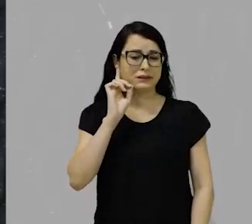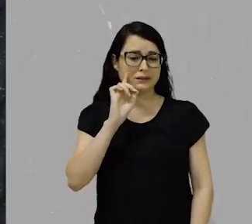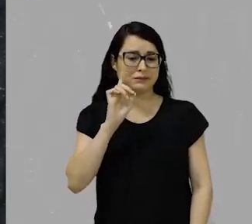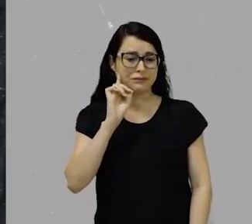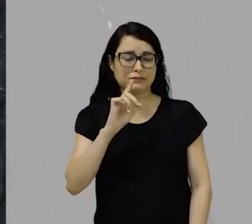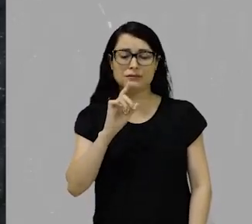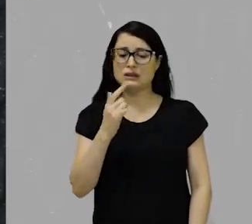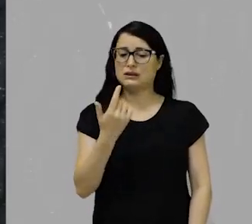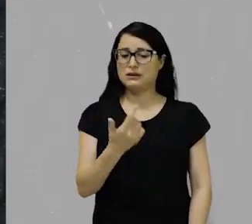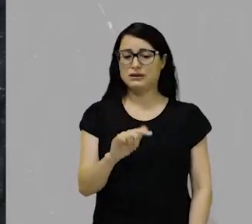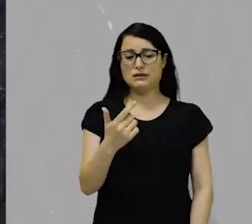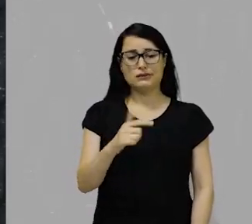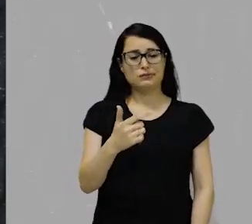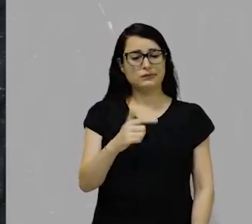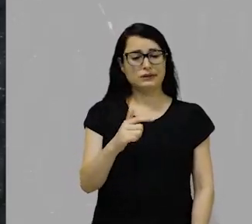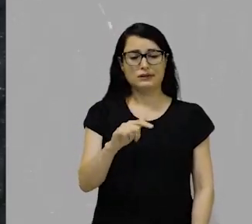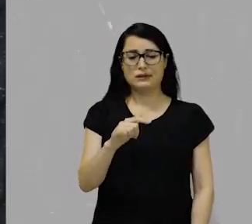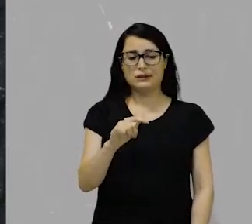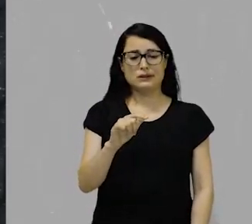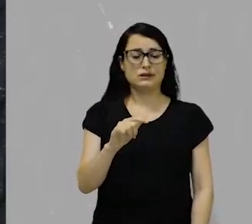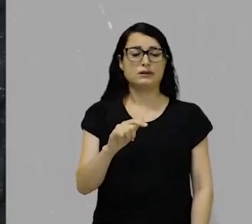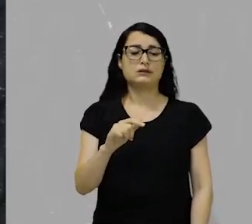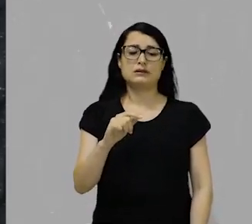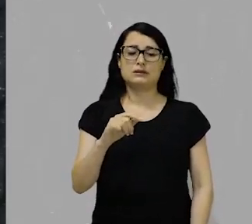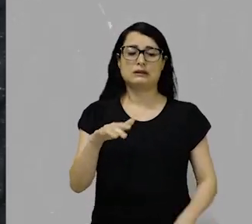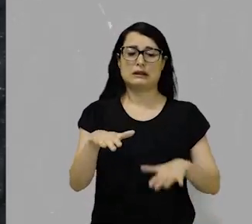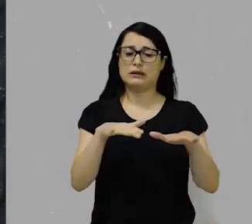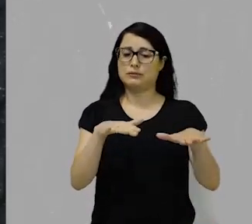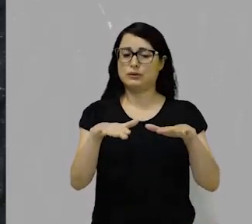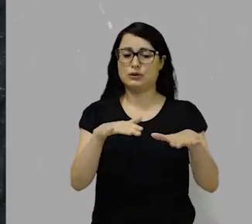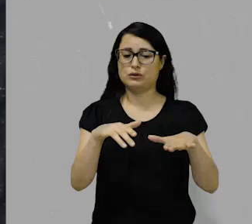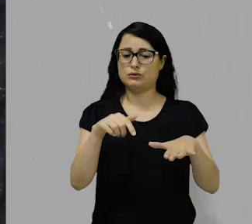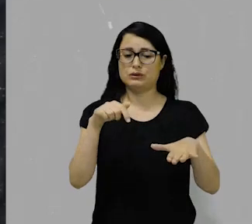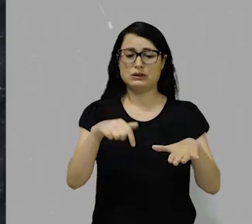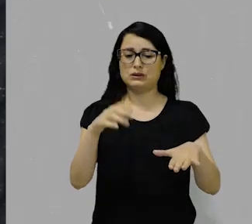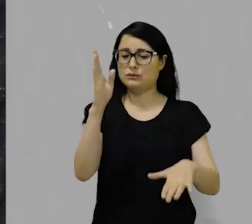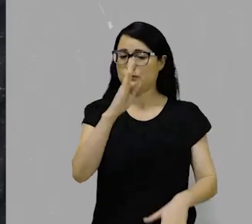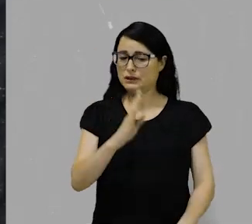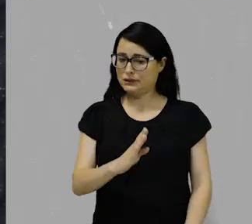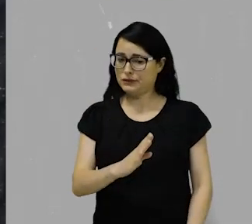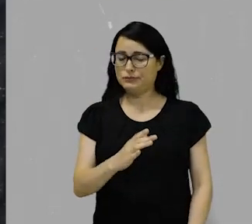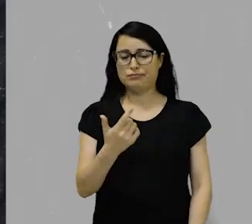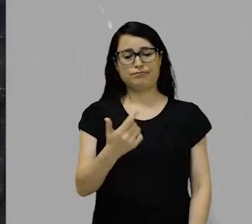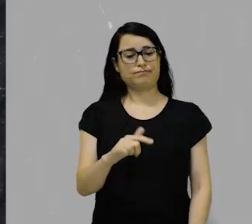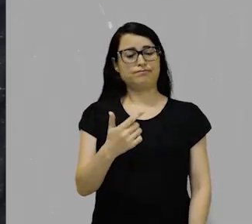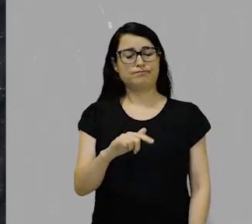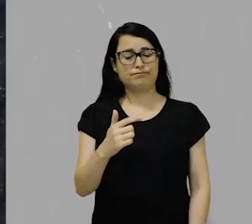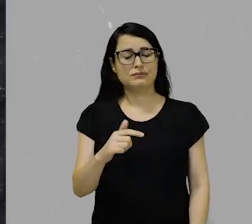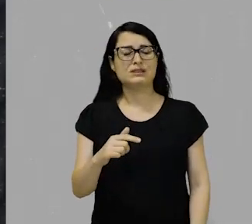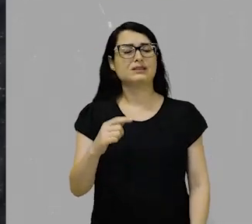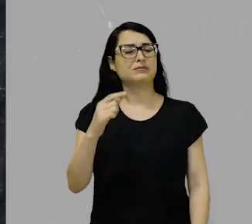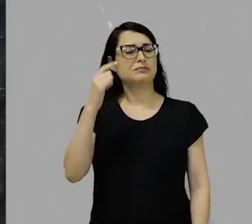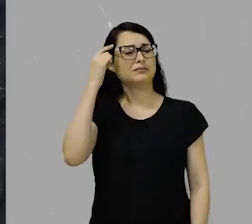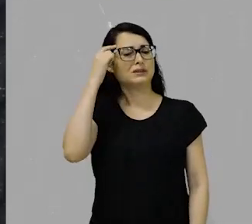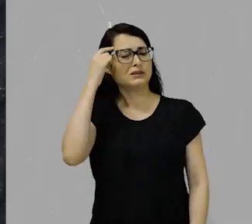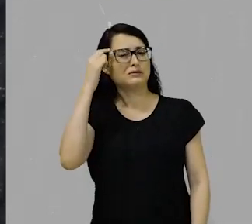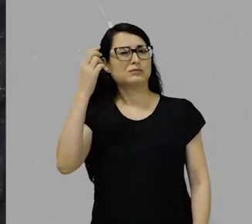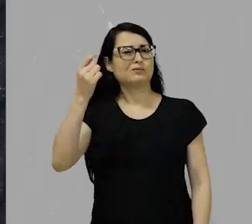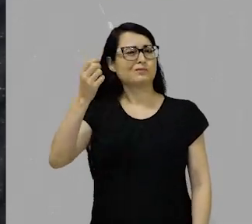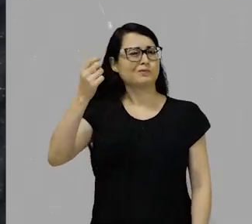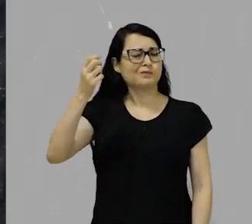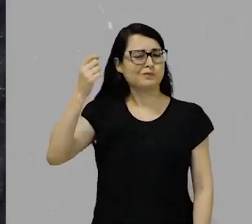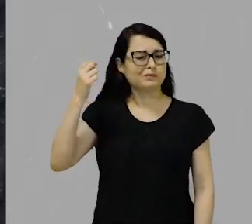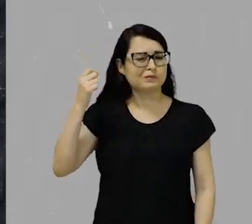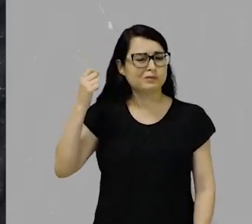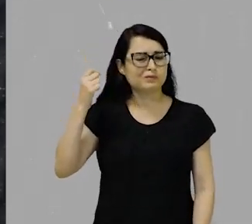apresentar terremotos de alta intensidade, galera. Muita atenção nessa pegadinha, tá? Durante muito tempo foi dito que o